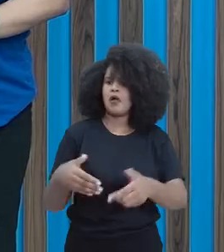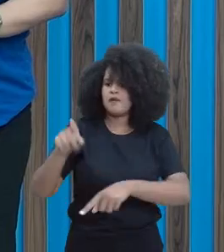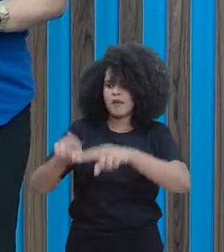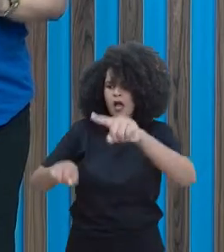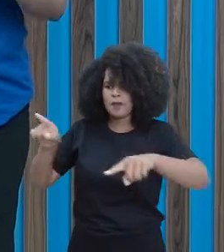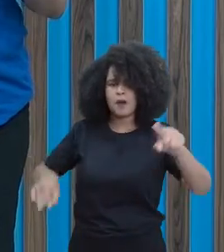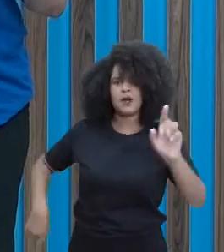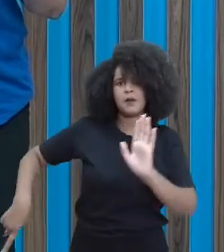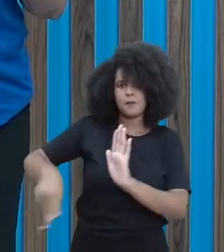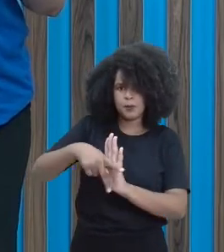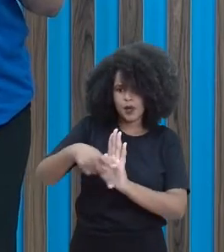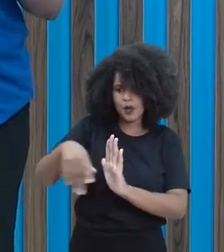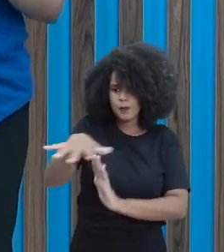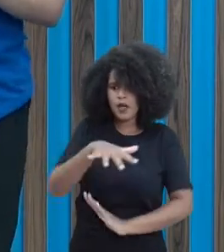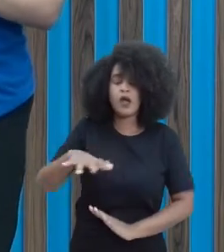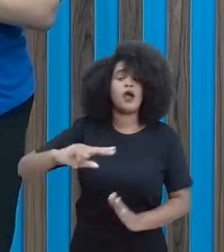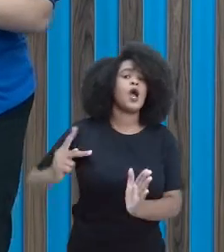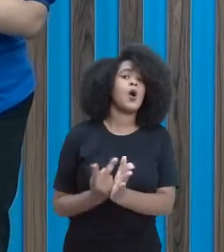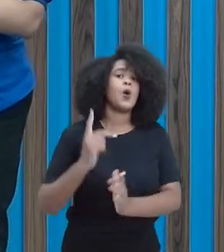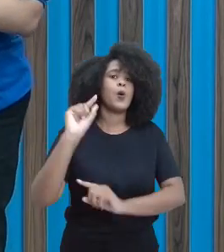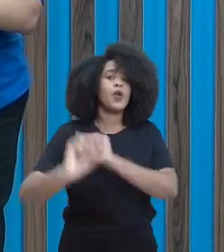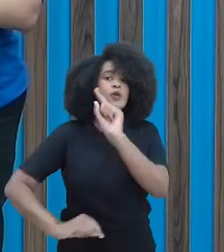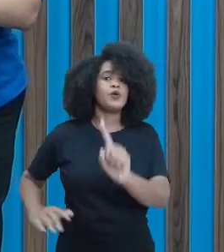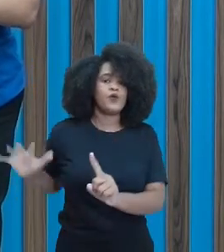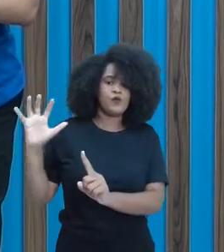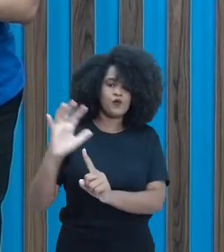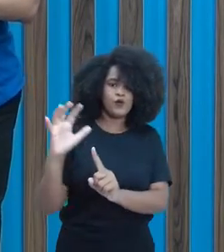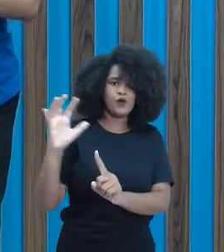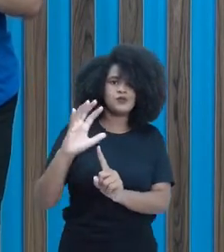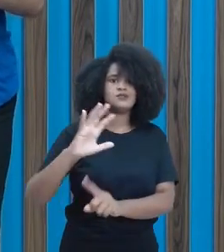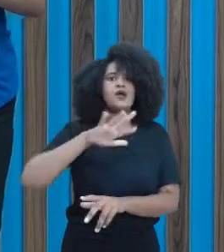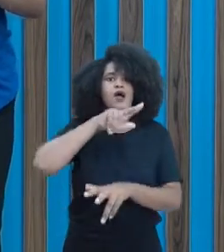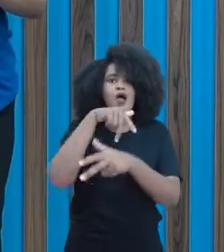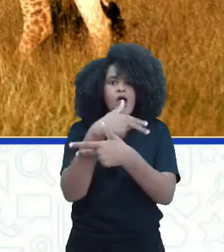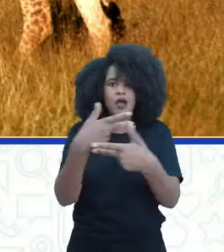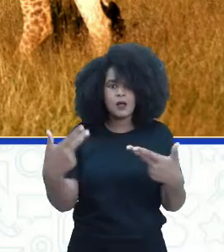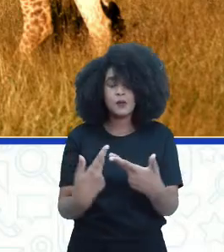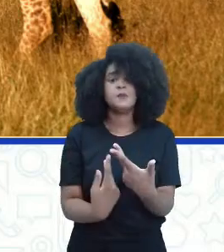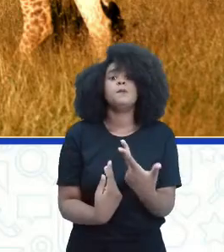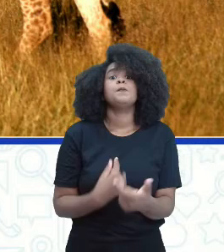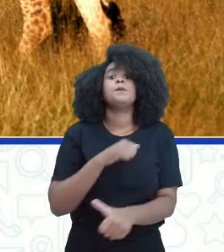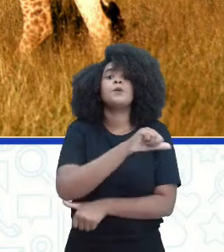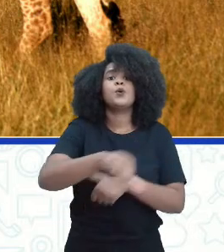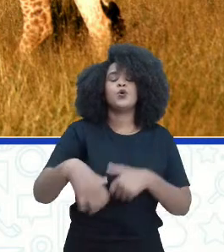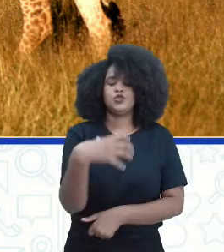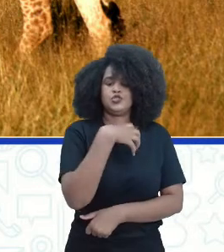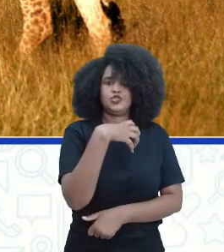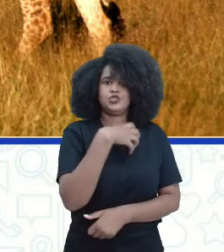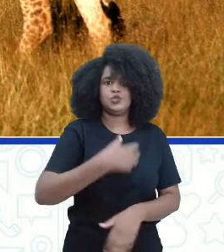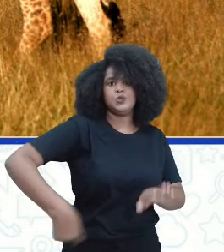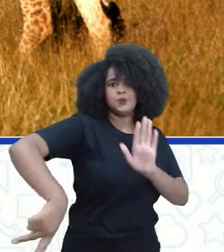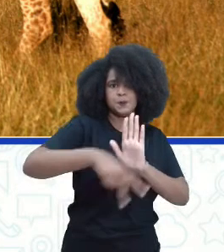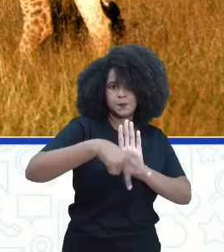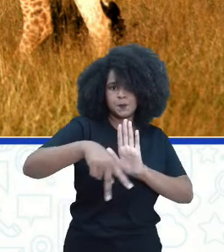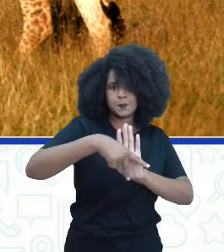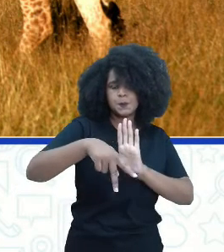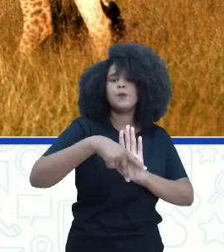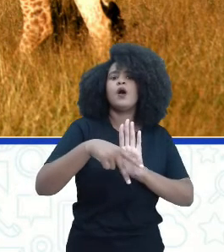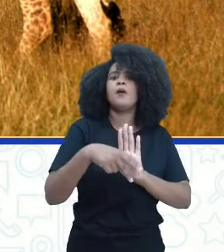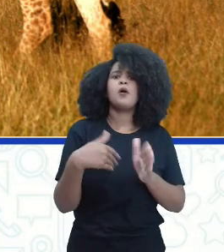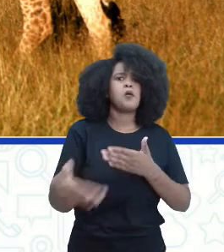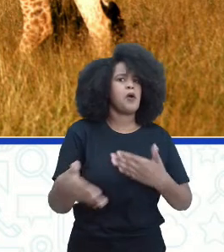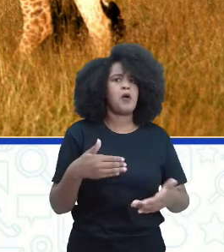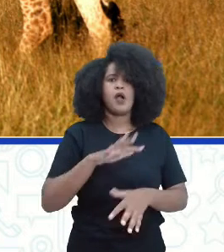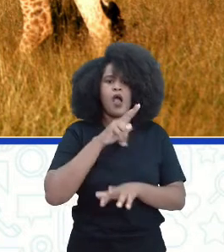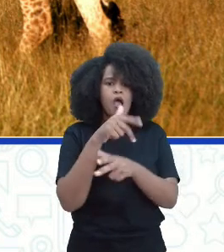tiver no ambiente vai fazer o quê? Vai mudar a necessidade dos indivíduos, né? De qualquer